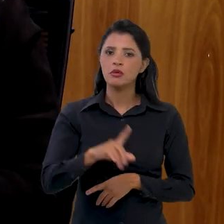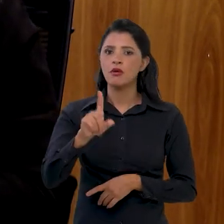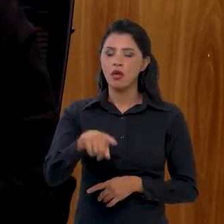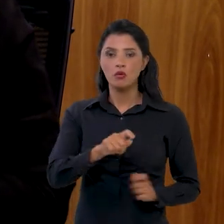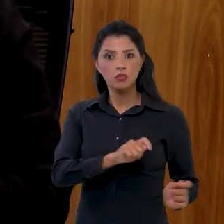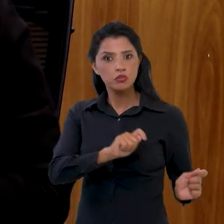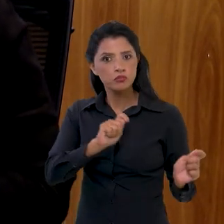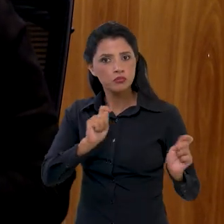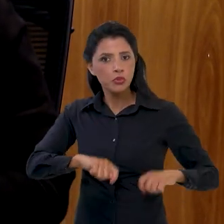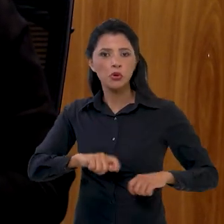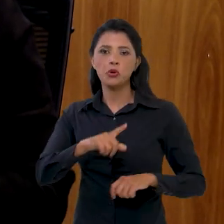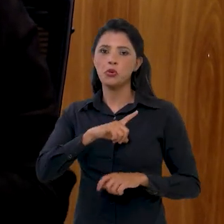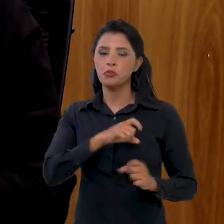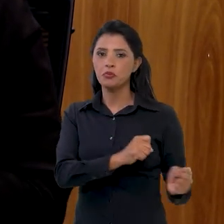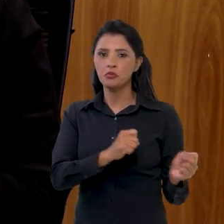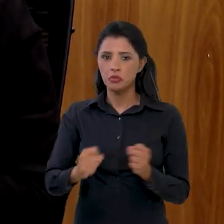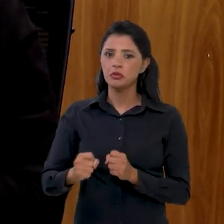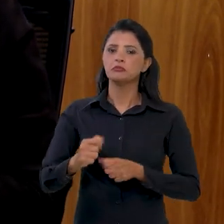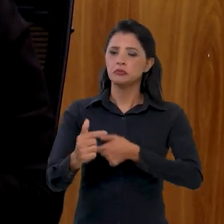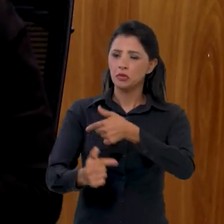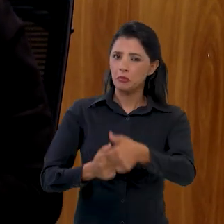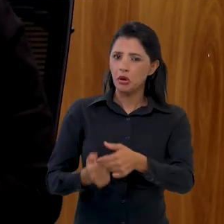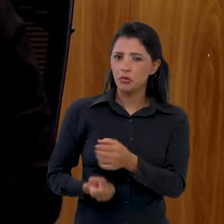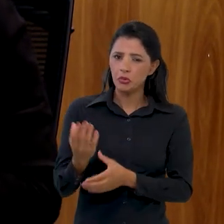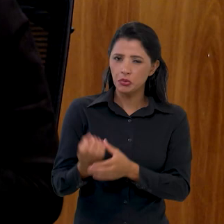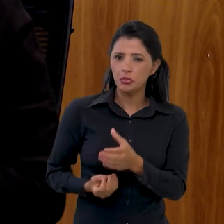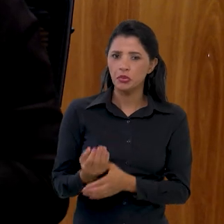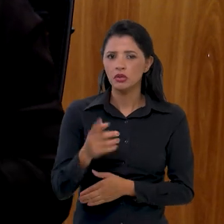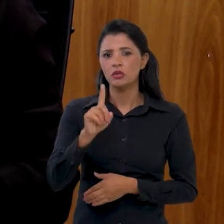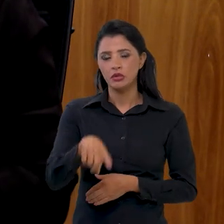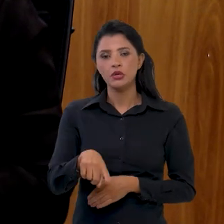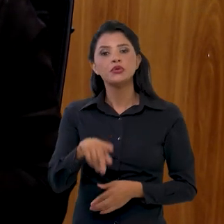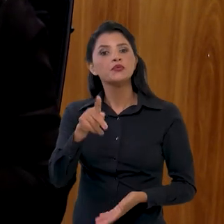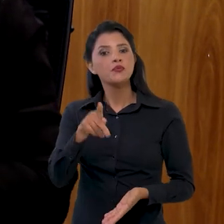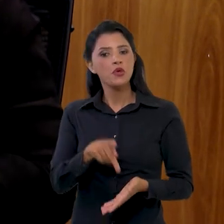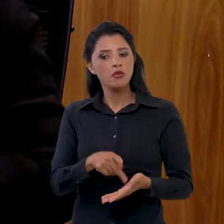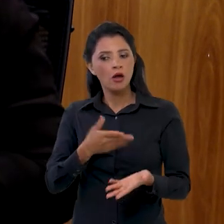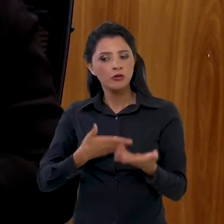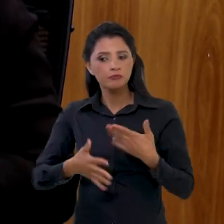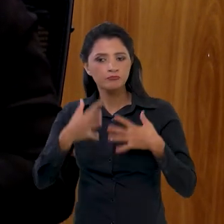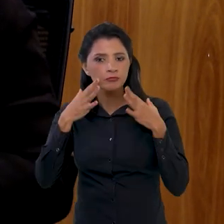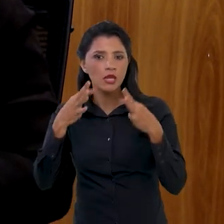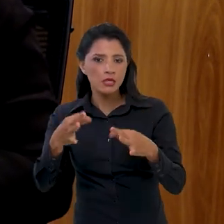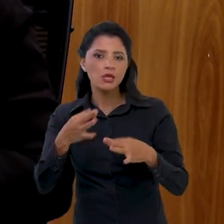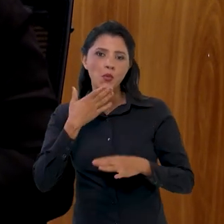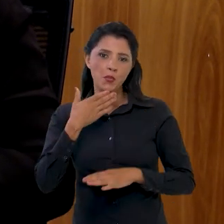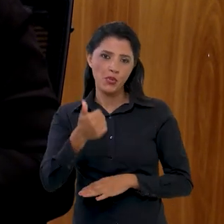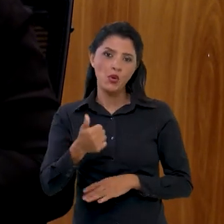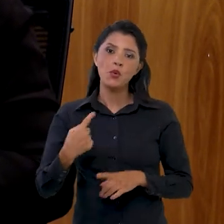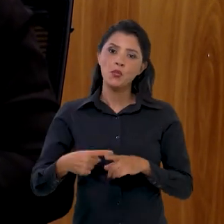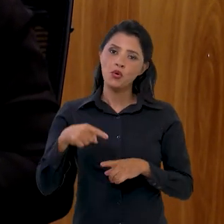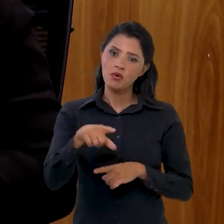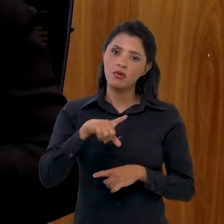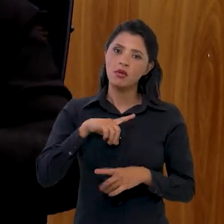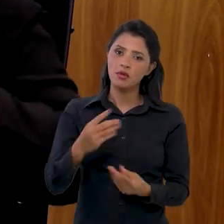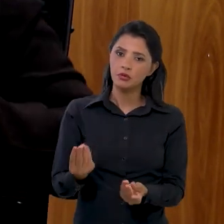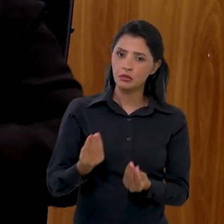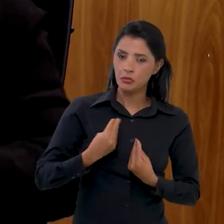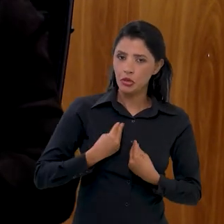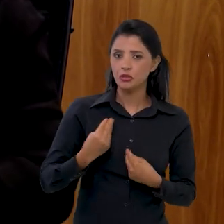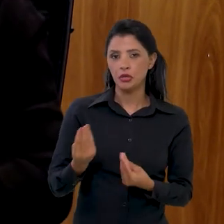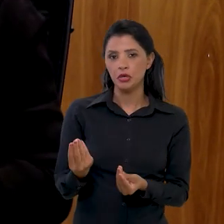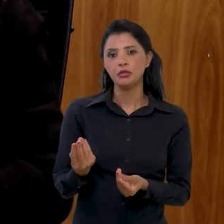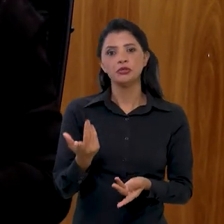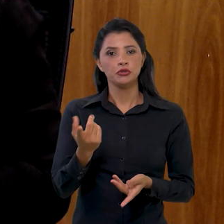é um setor muito, muito potente, que emprega muita gente, seja realmente tratado da melhor maneira possível, porque